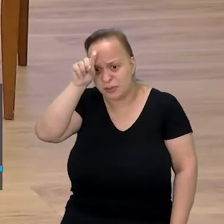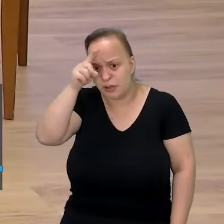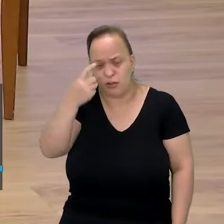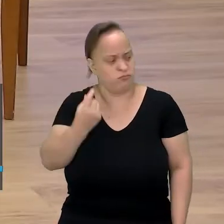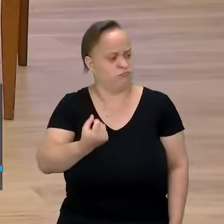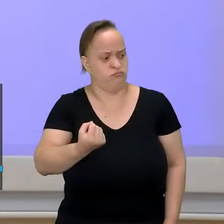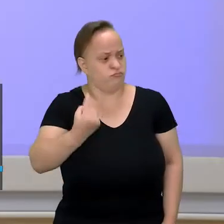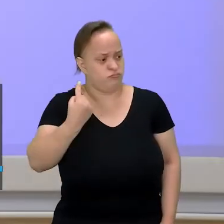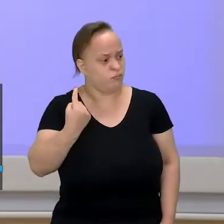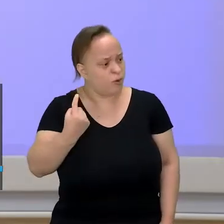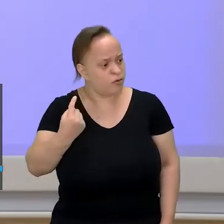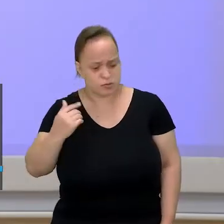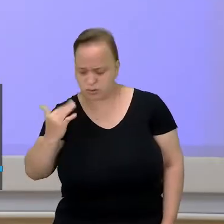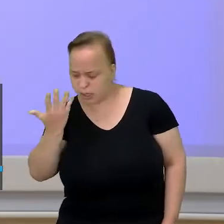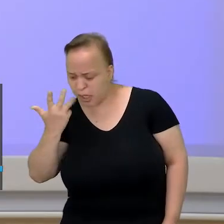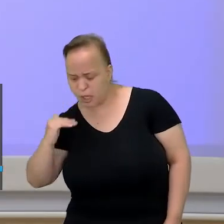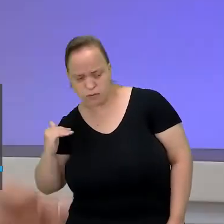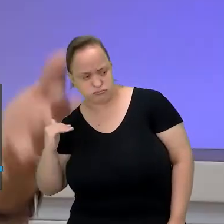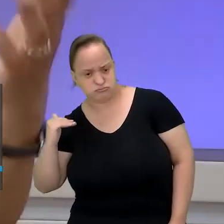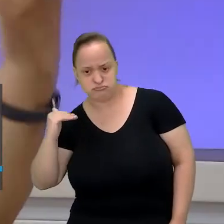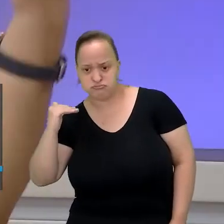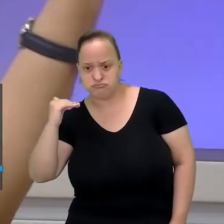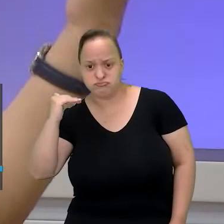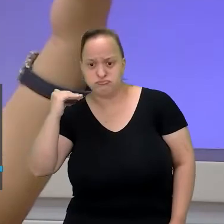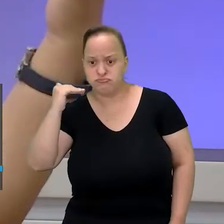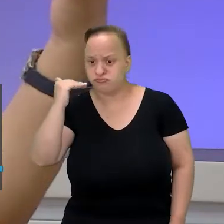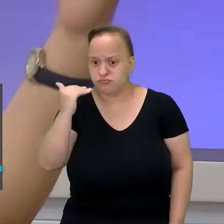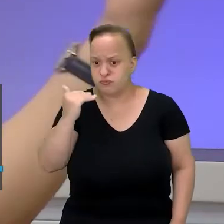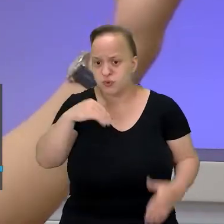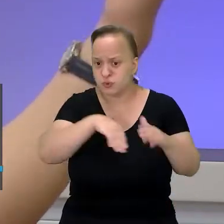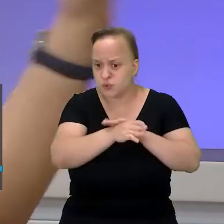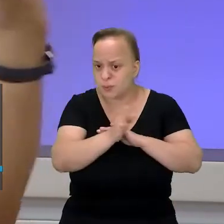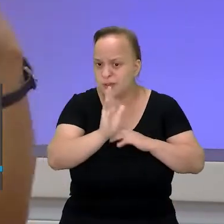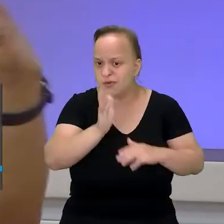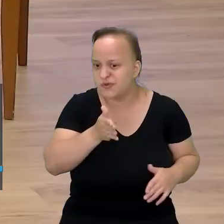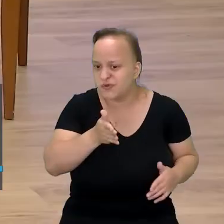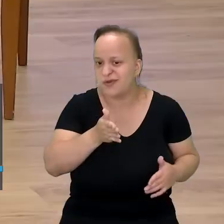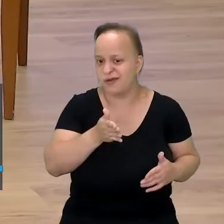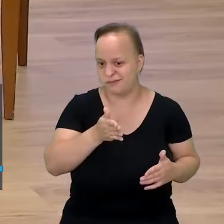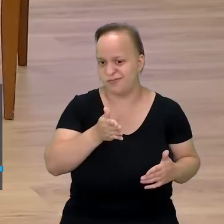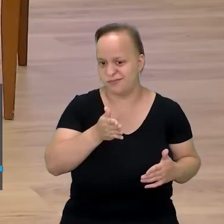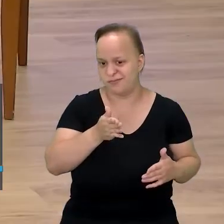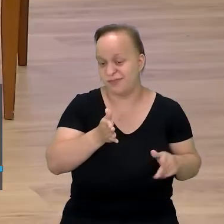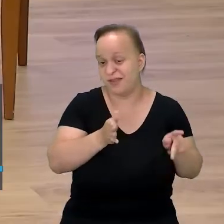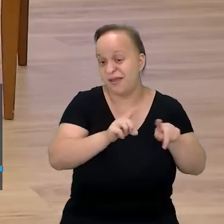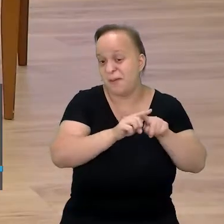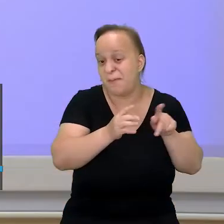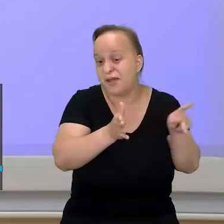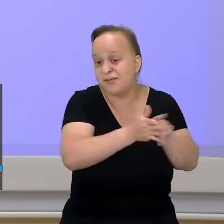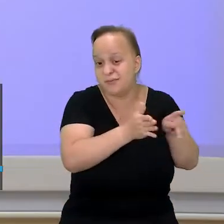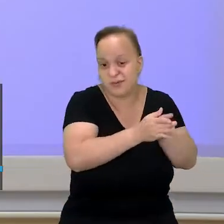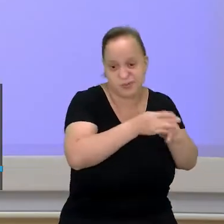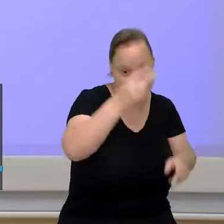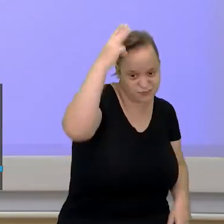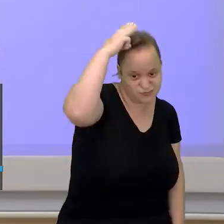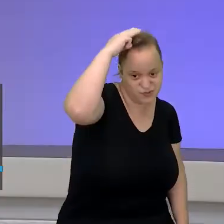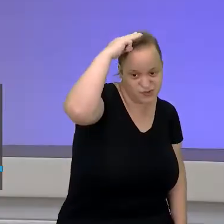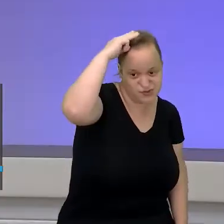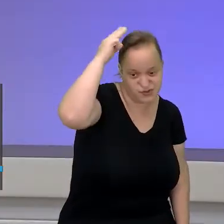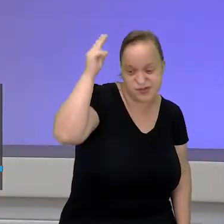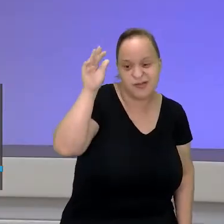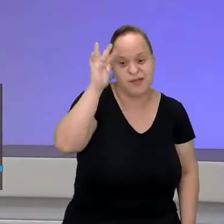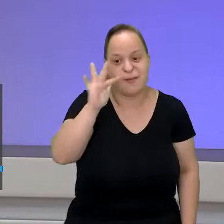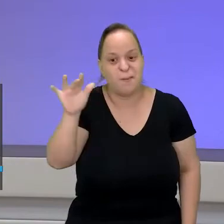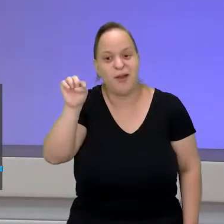tipo, o nosso corpo vai se adaptando a esse processo. Aí a pessoa vai fazer tudo em 2, 3 dias ali, tudo de uma vez. Você quer virar mexicana,